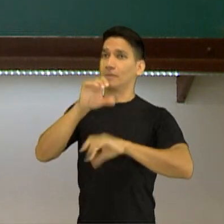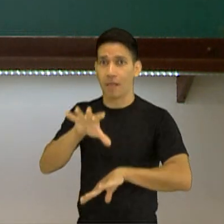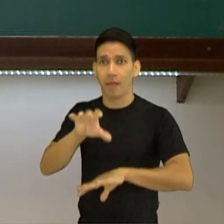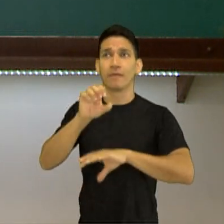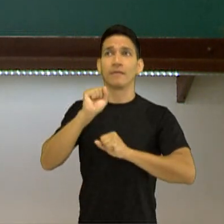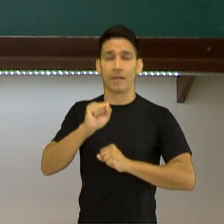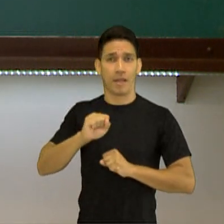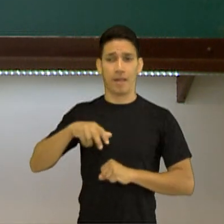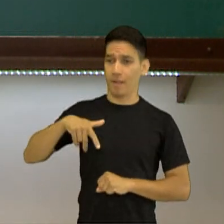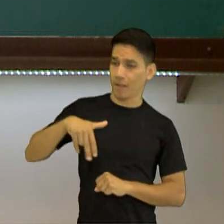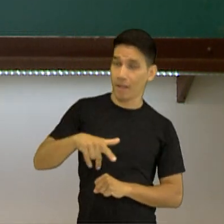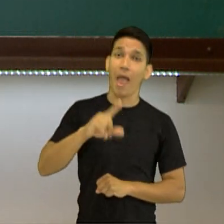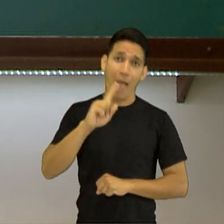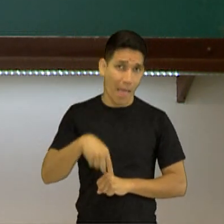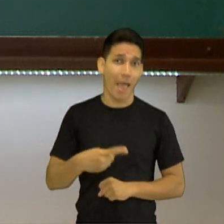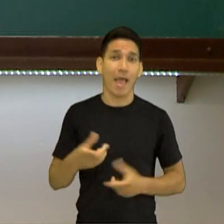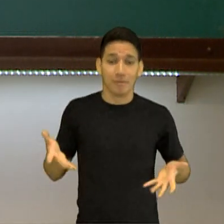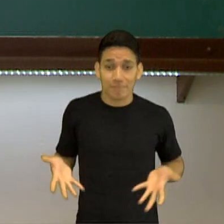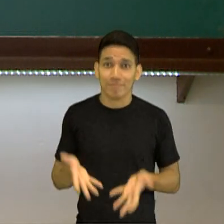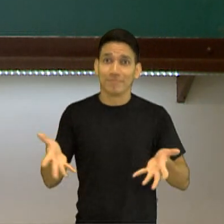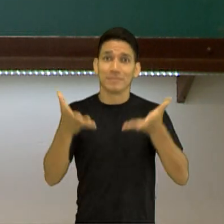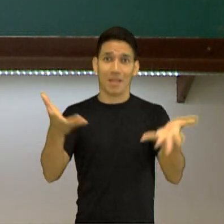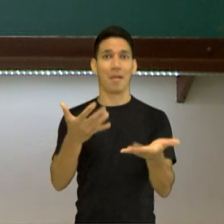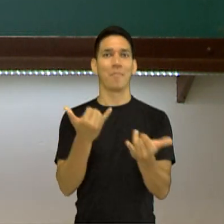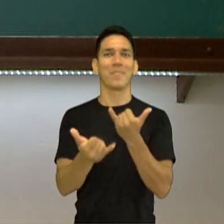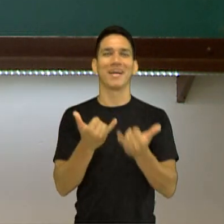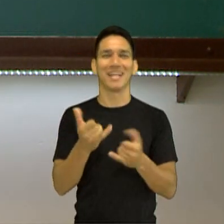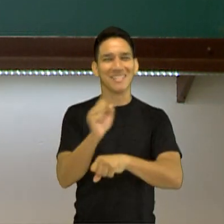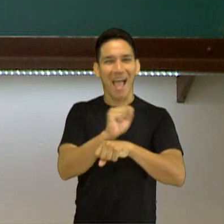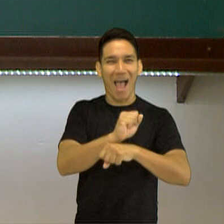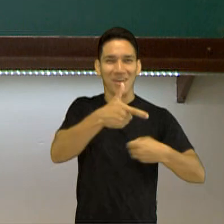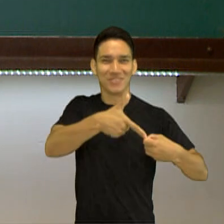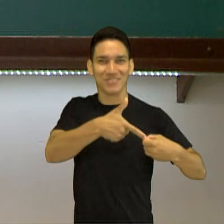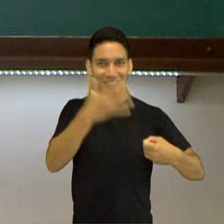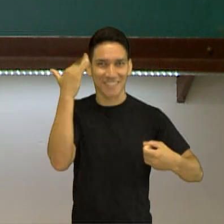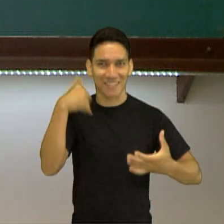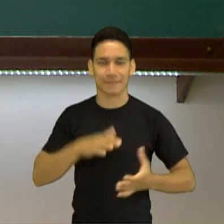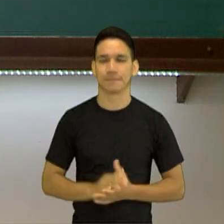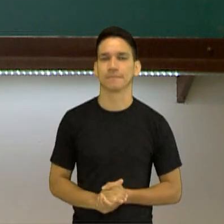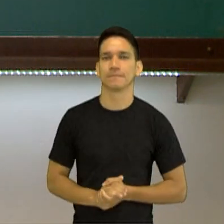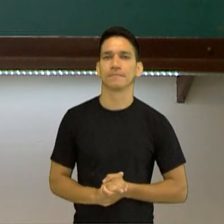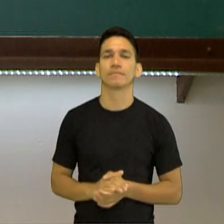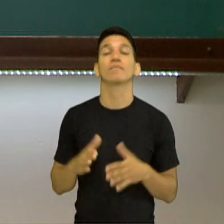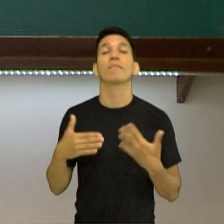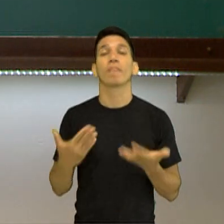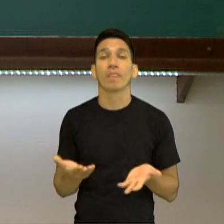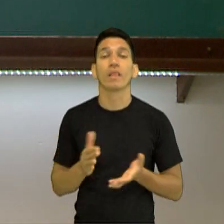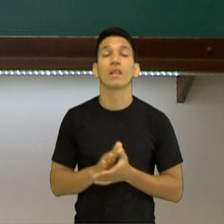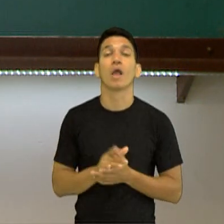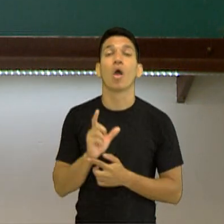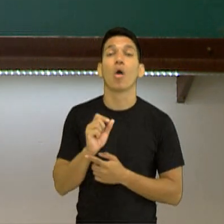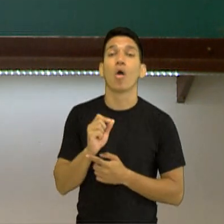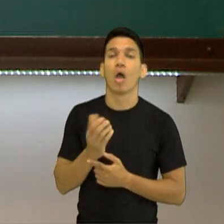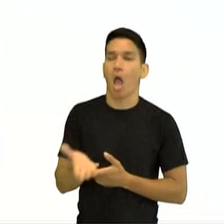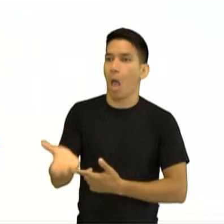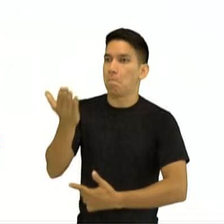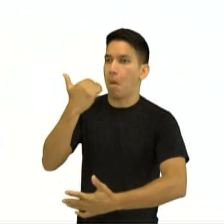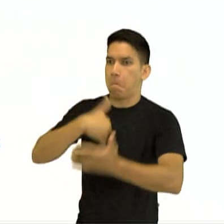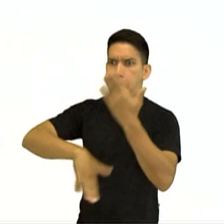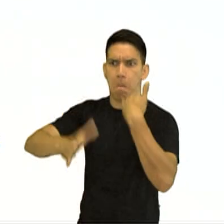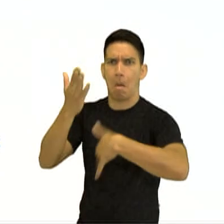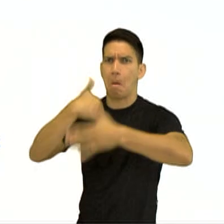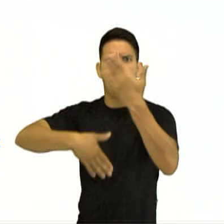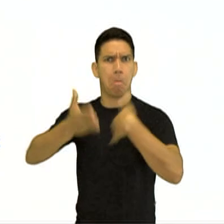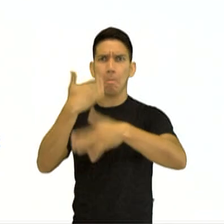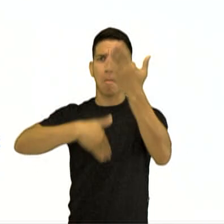fonte de combustível do corpo são os carboidratos. O consumo excessivo